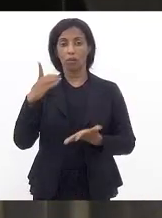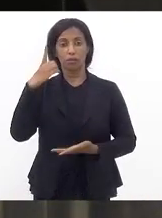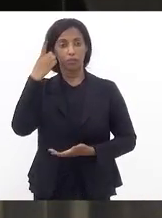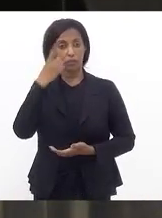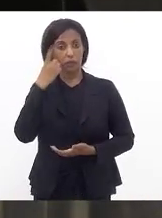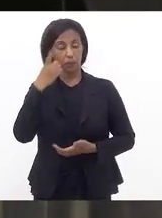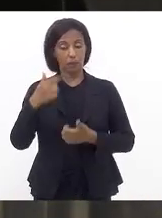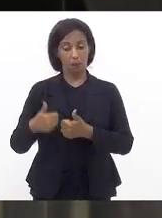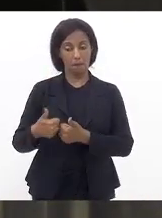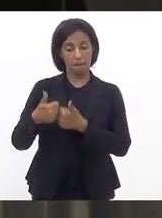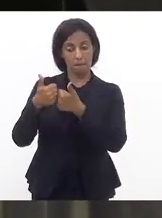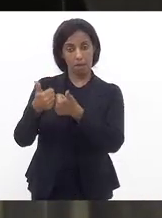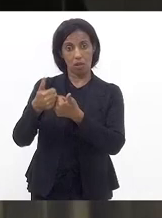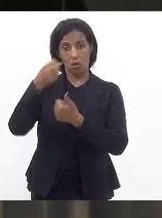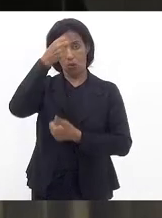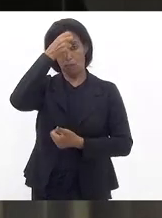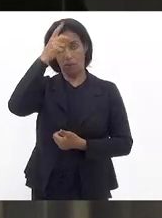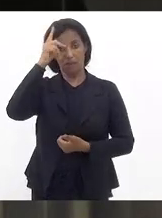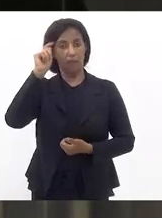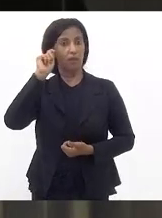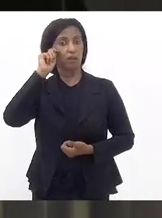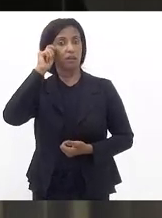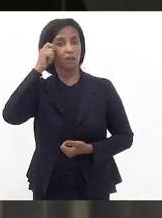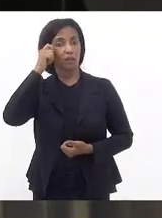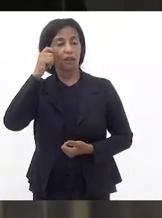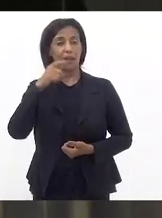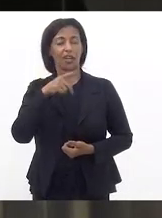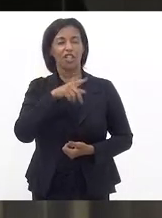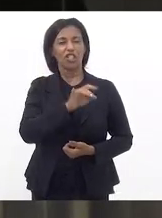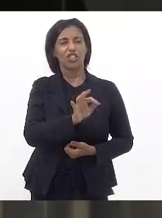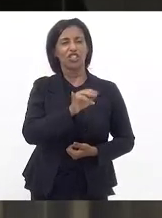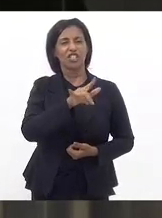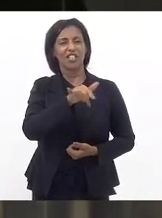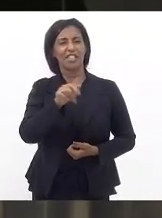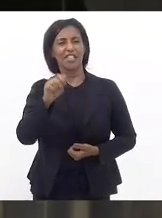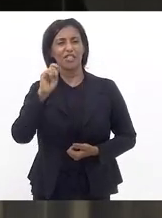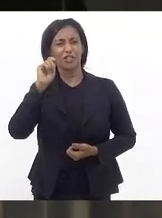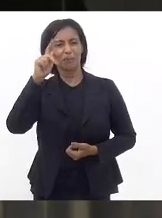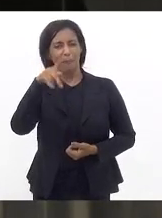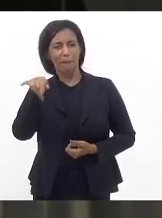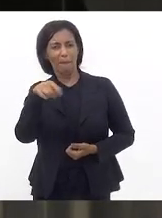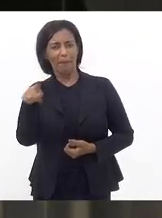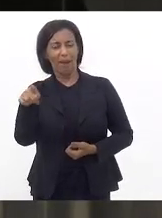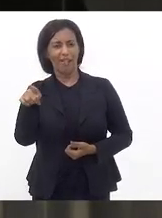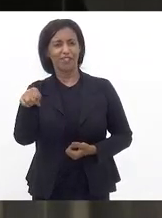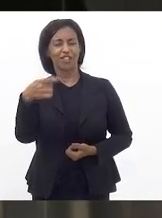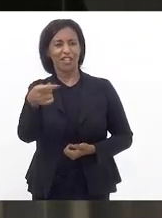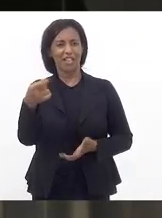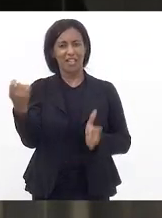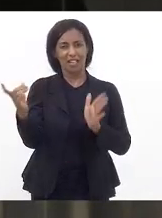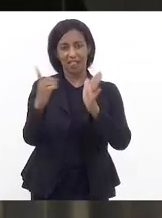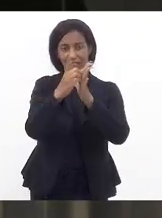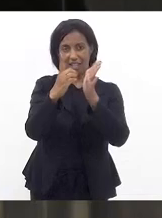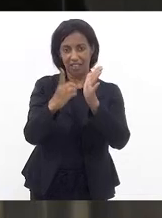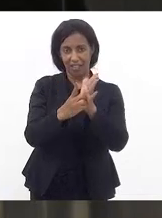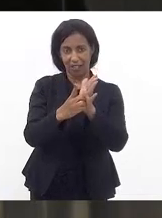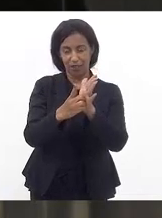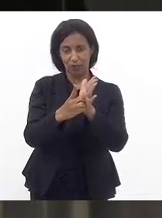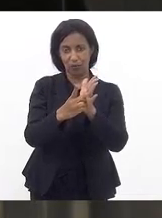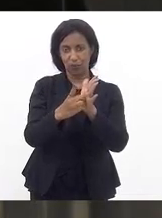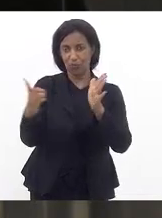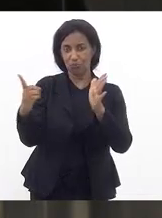deputado Ou melhor o prefeito Eduardo tiranete pai e me emitir os seus decretos